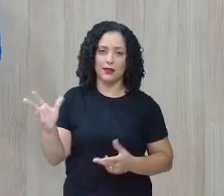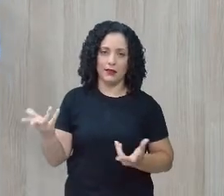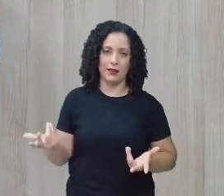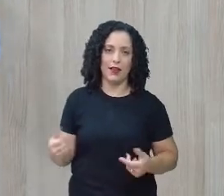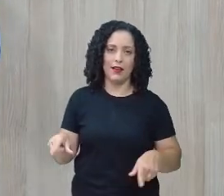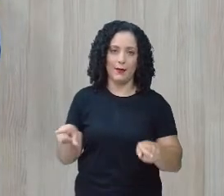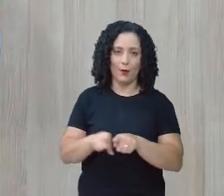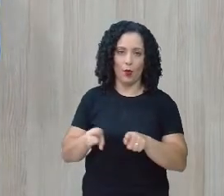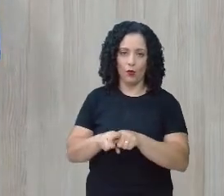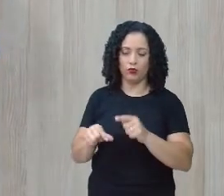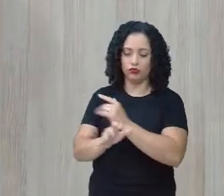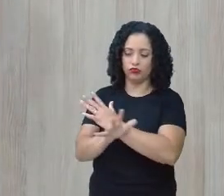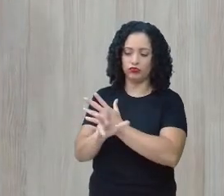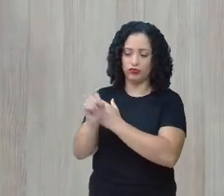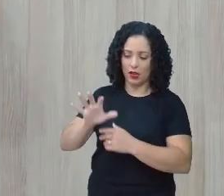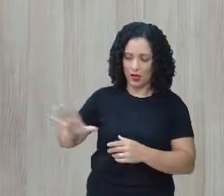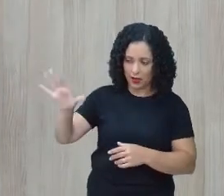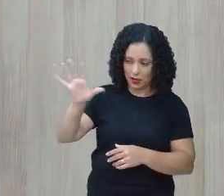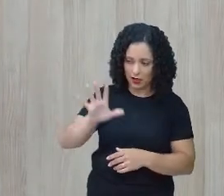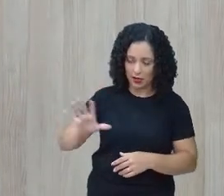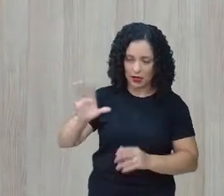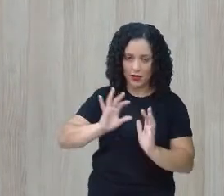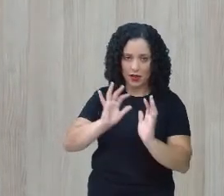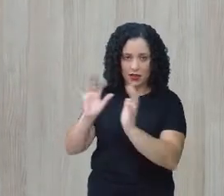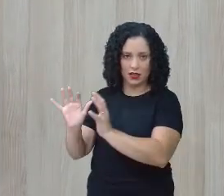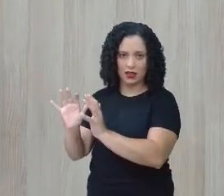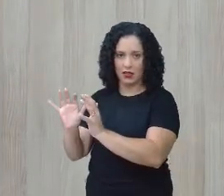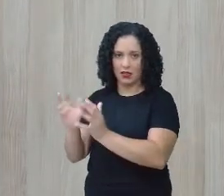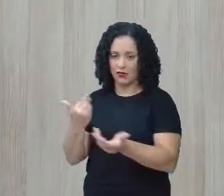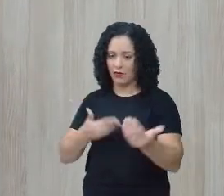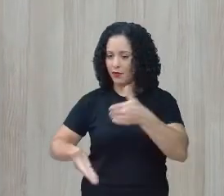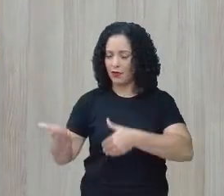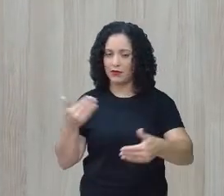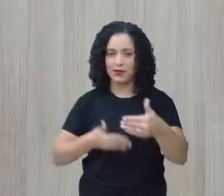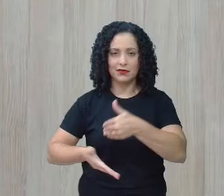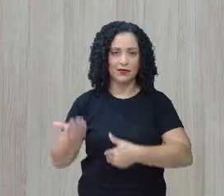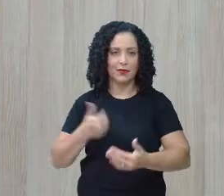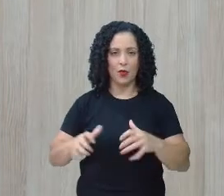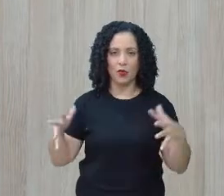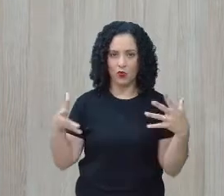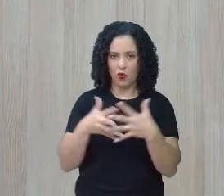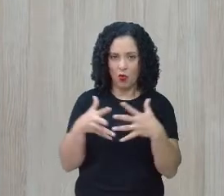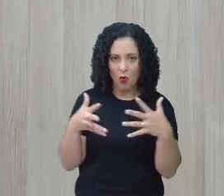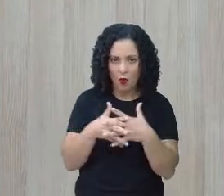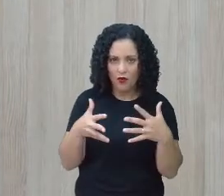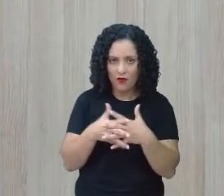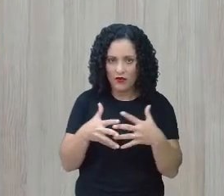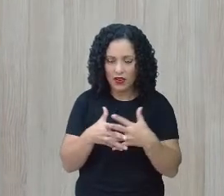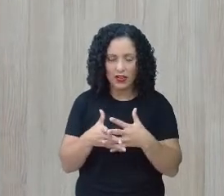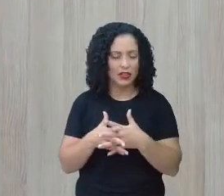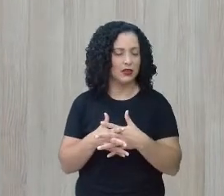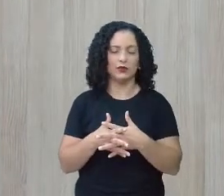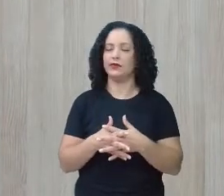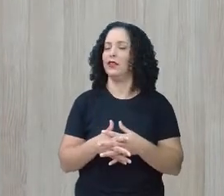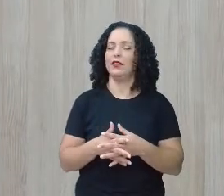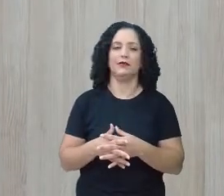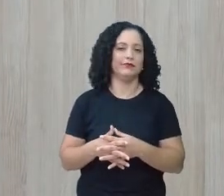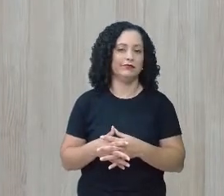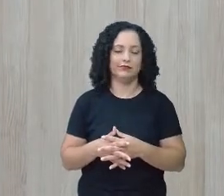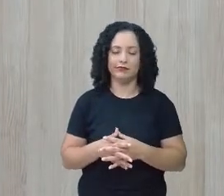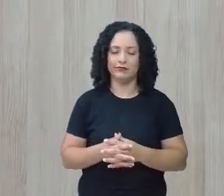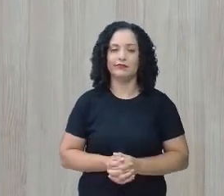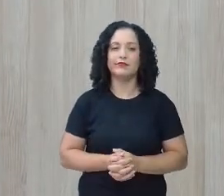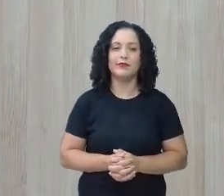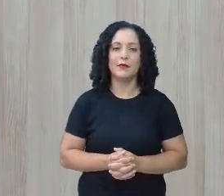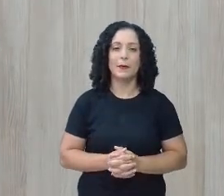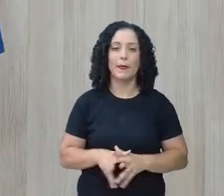condado portucalense, estava ali no cantinho e não se envolveu diretamente nessa briga, né, entre espanhóis e muçulmanos.